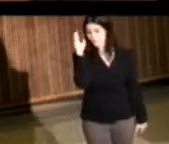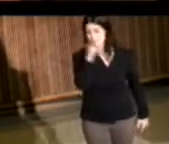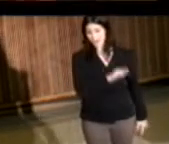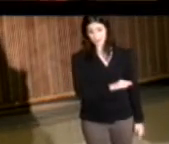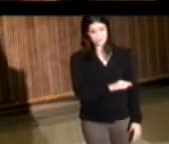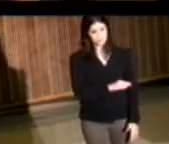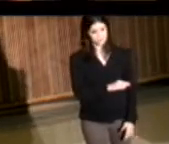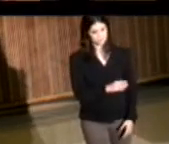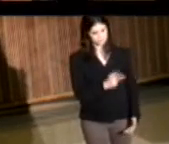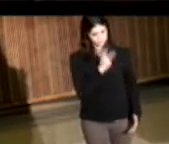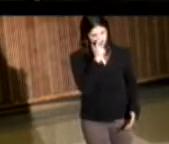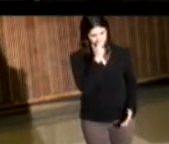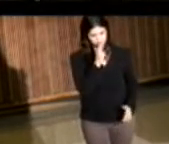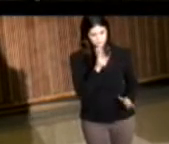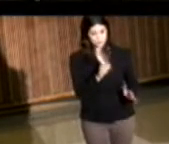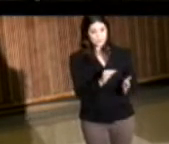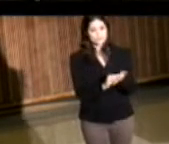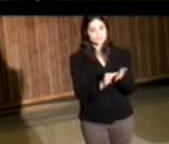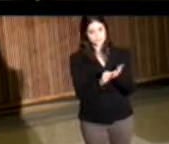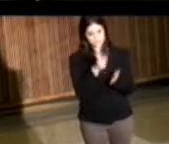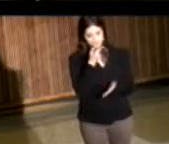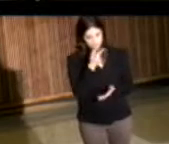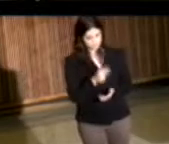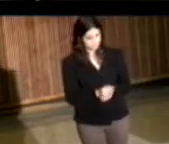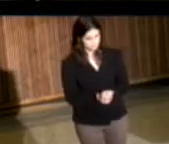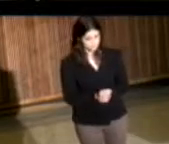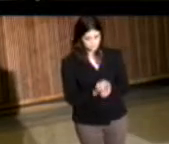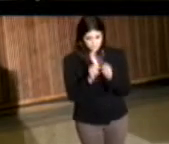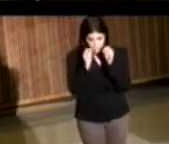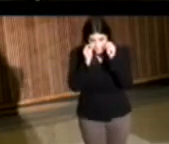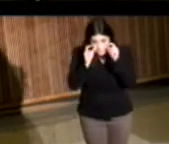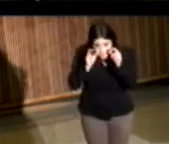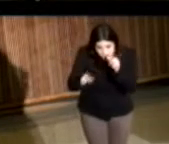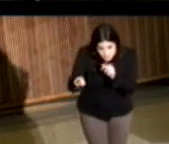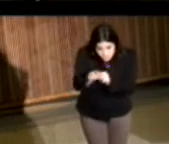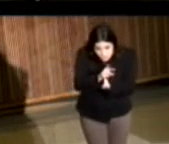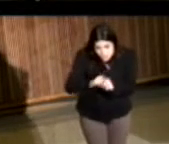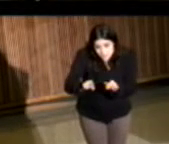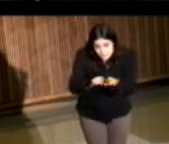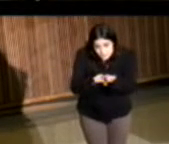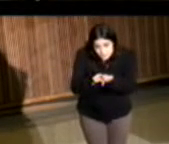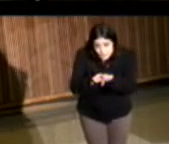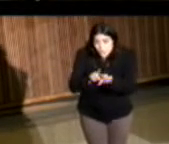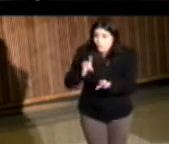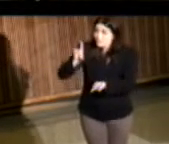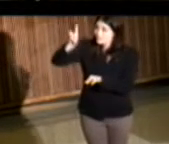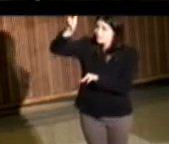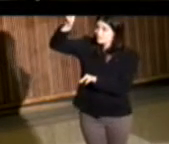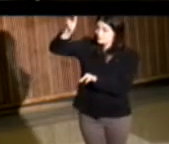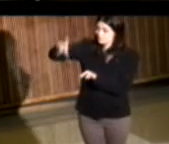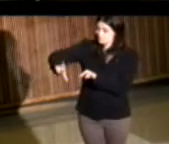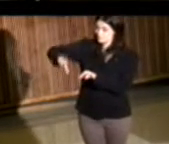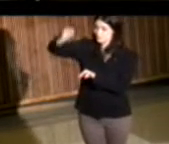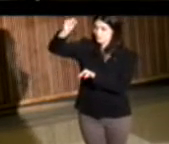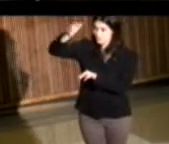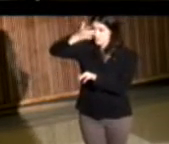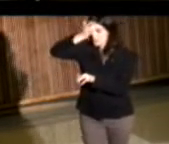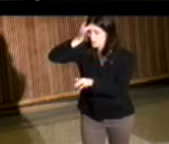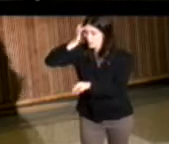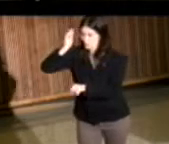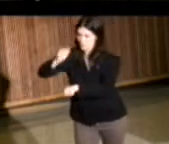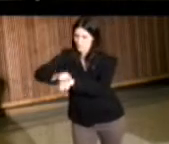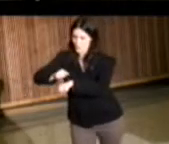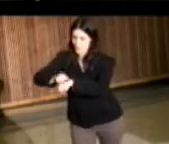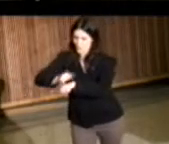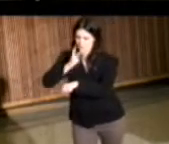maligno. Olha só o que a Bíblia diz, ouçam meus amados irmãos, não escolheu Deus os que são pobres aos